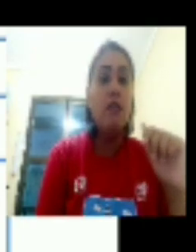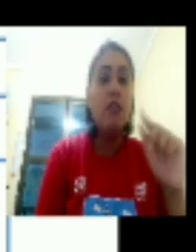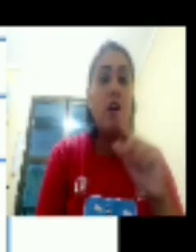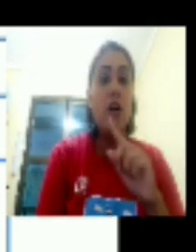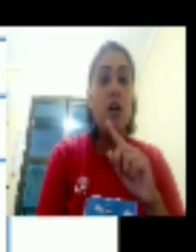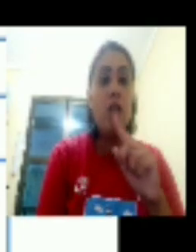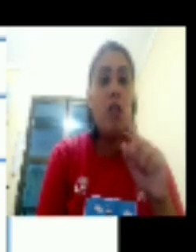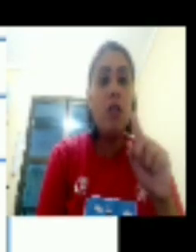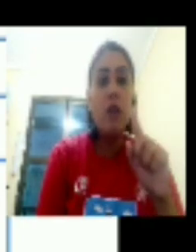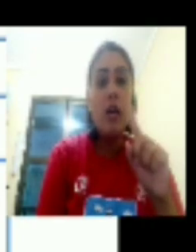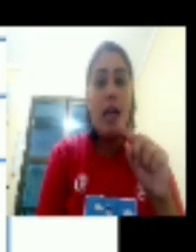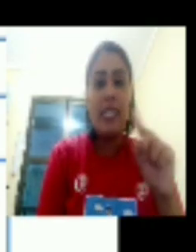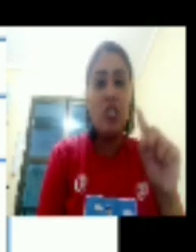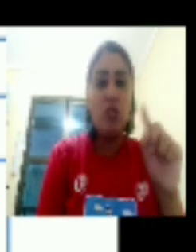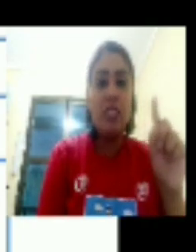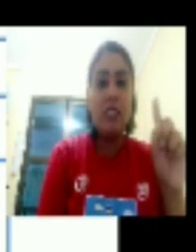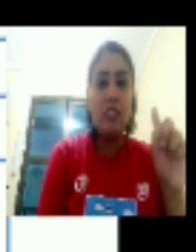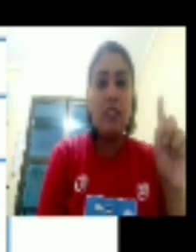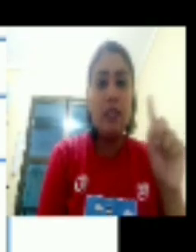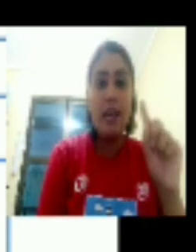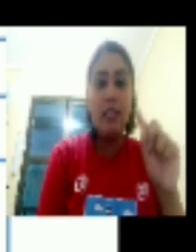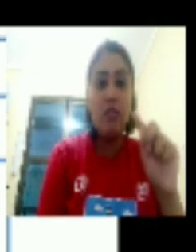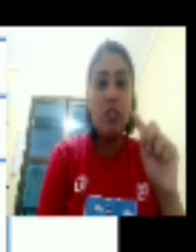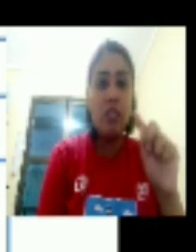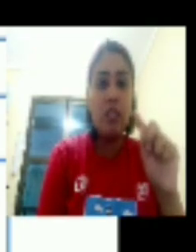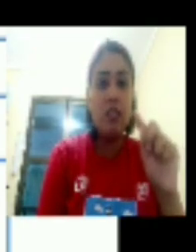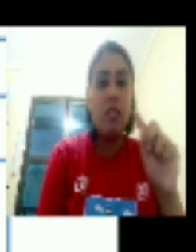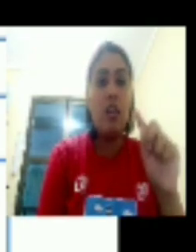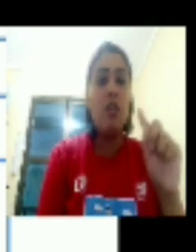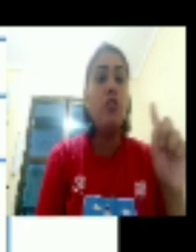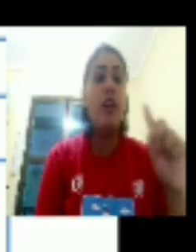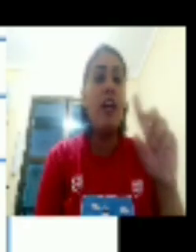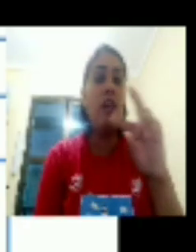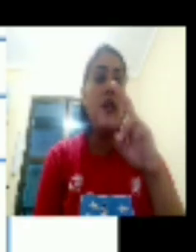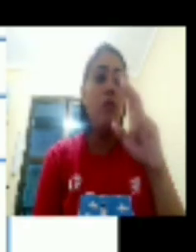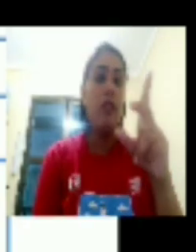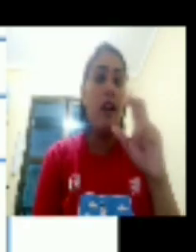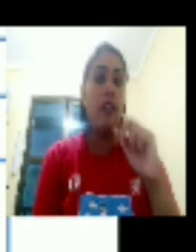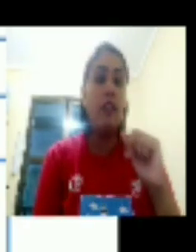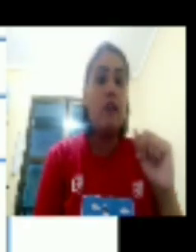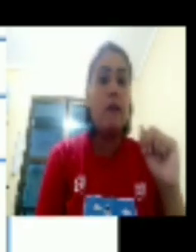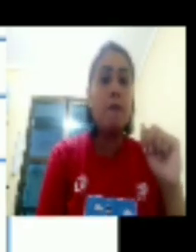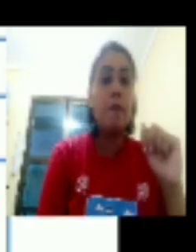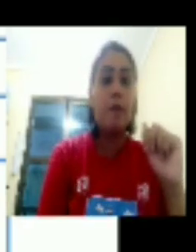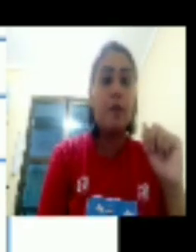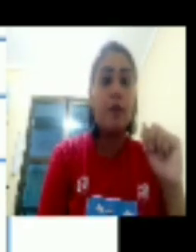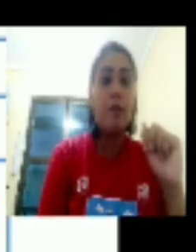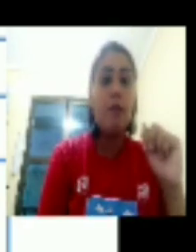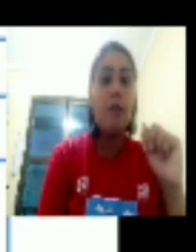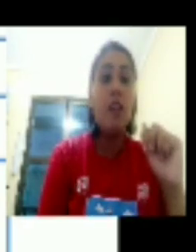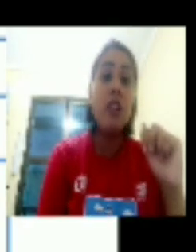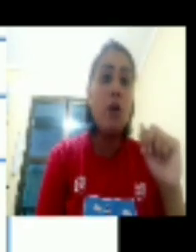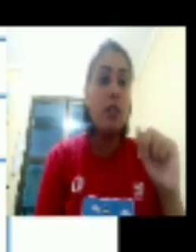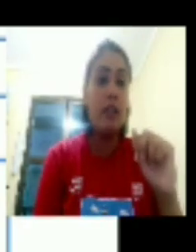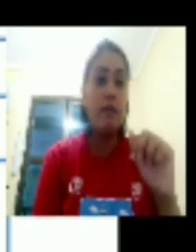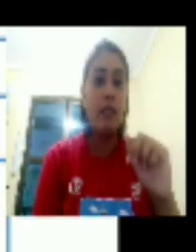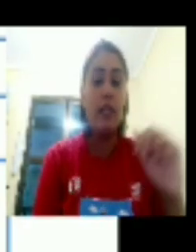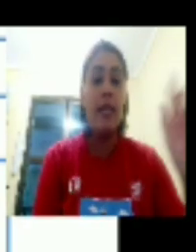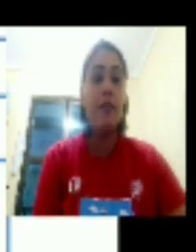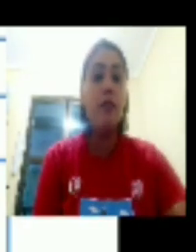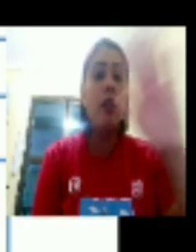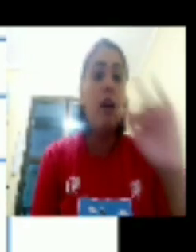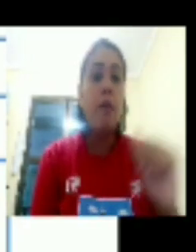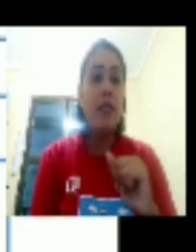tá? Só a questão do 77 e o 76 é que não tá em ordem,